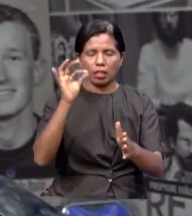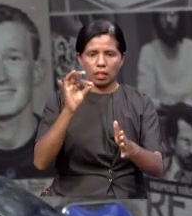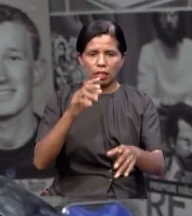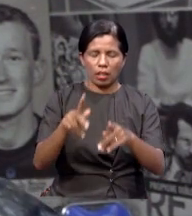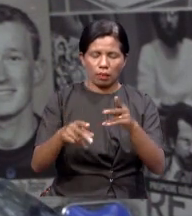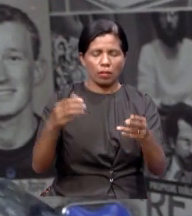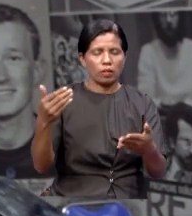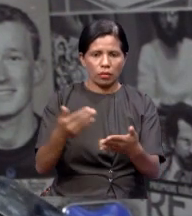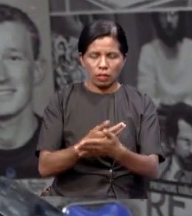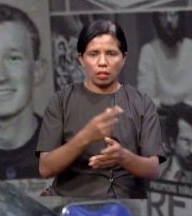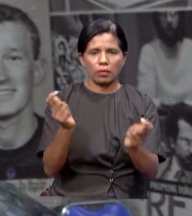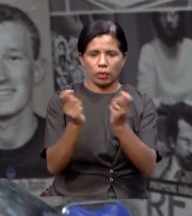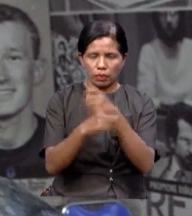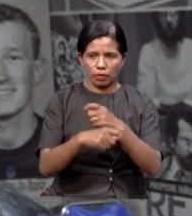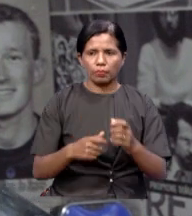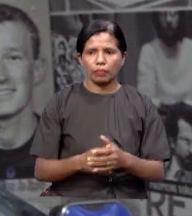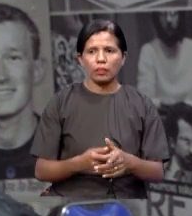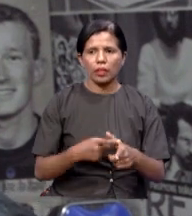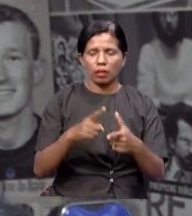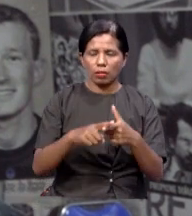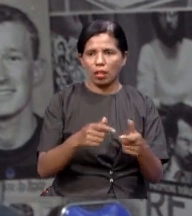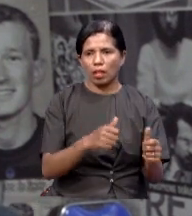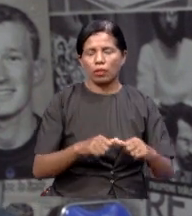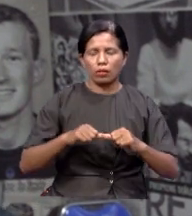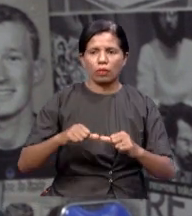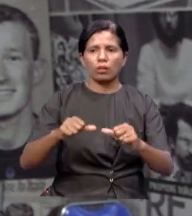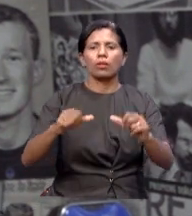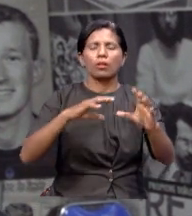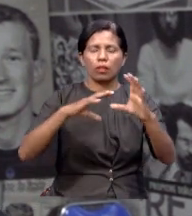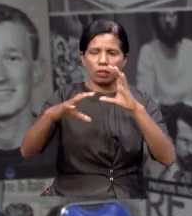mais troca, e de selo a tu continua a comunicação